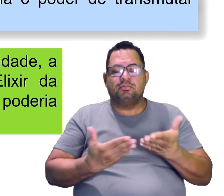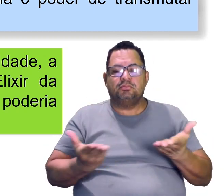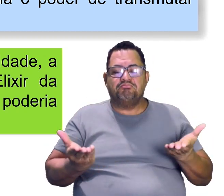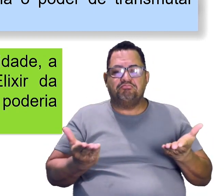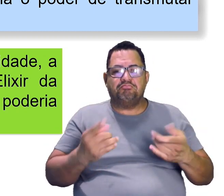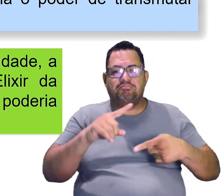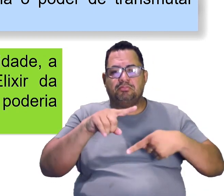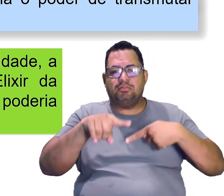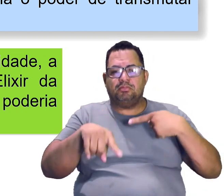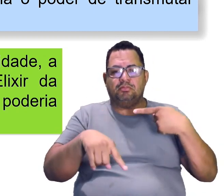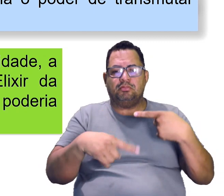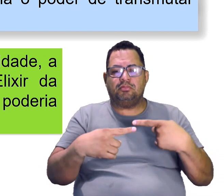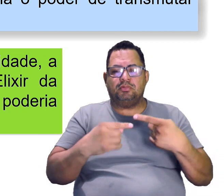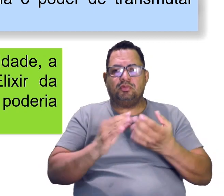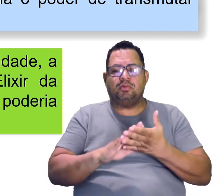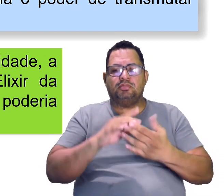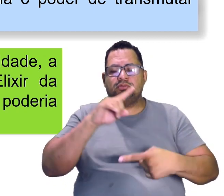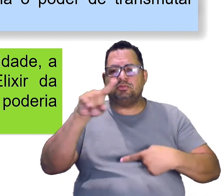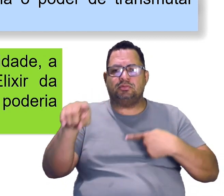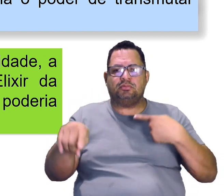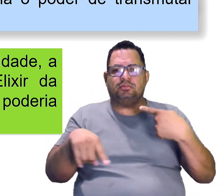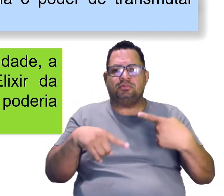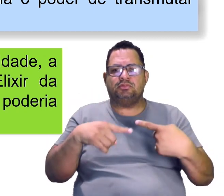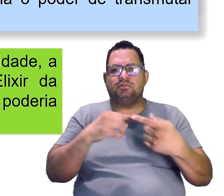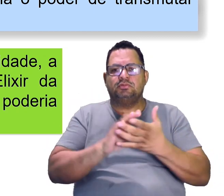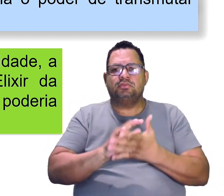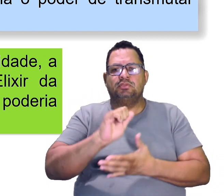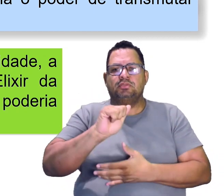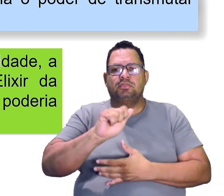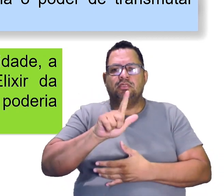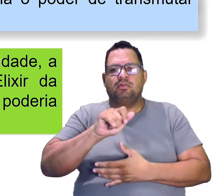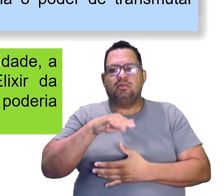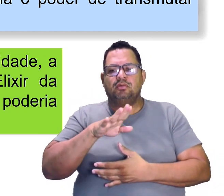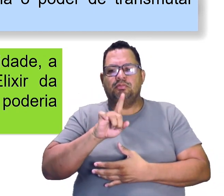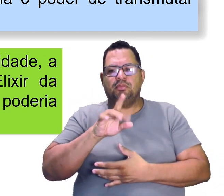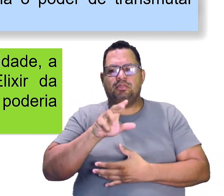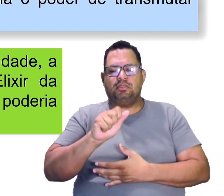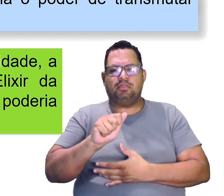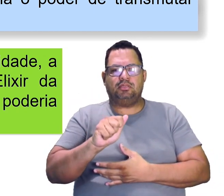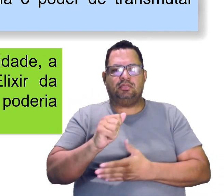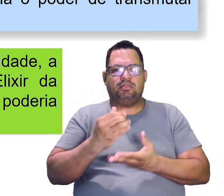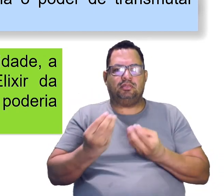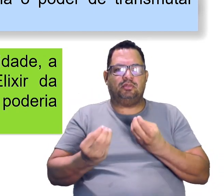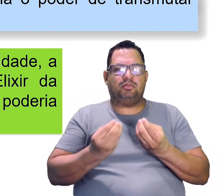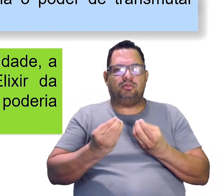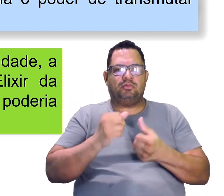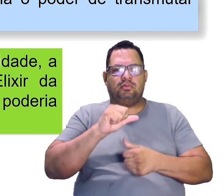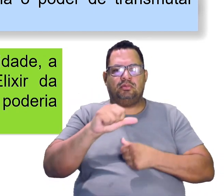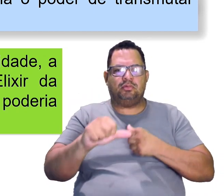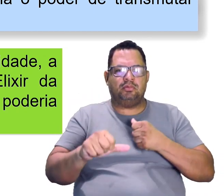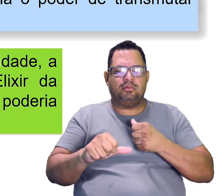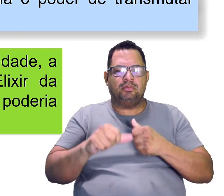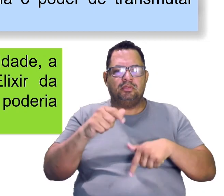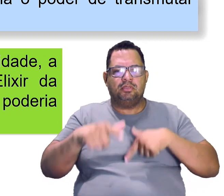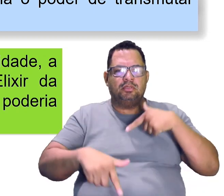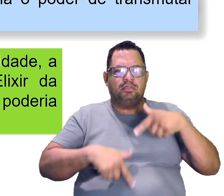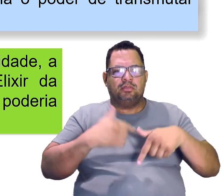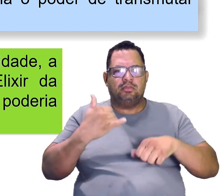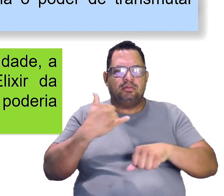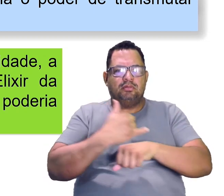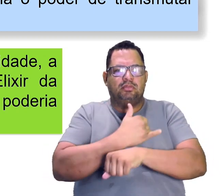a quais são os objetivos da alquimia, né? Então, como eles trabalhavam com